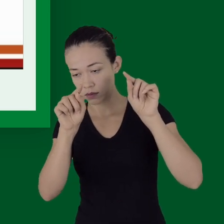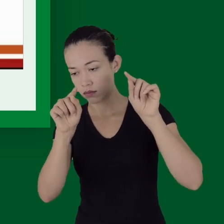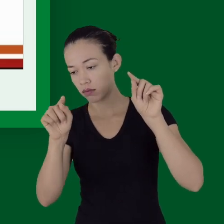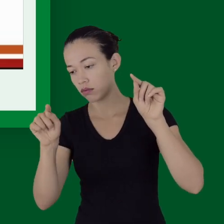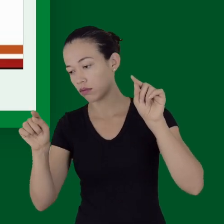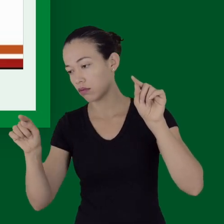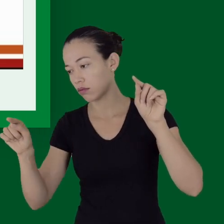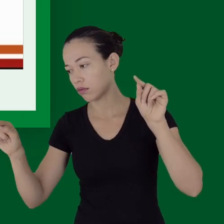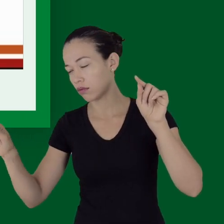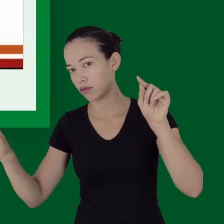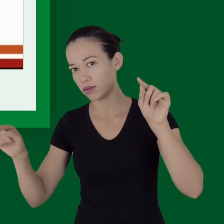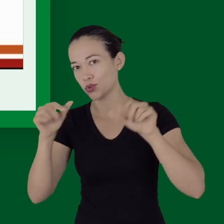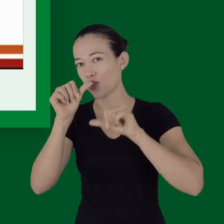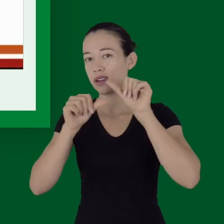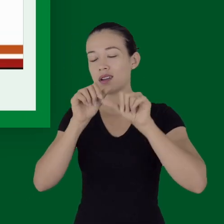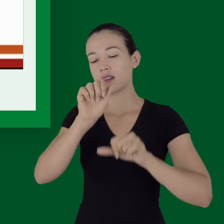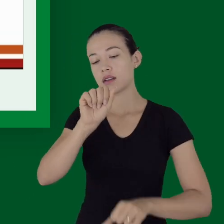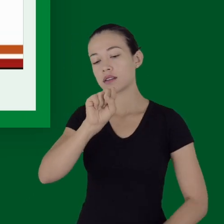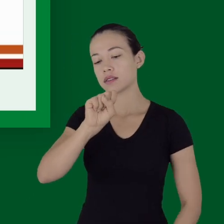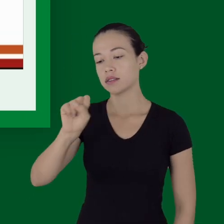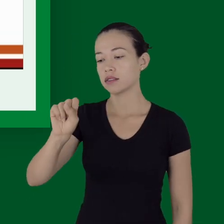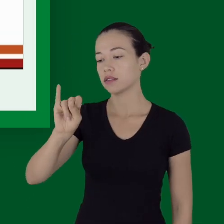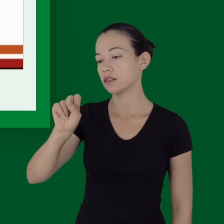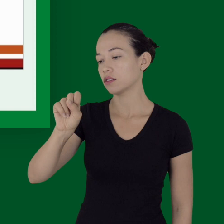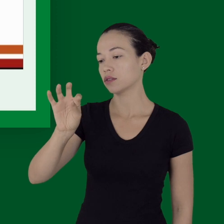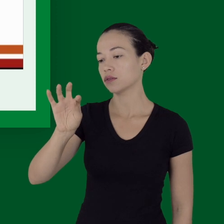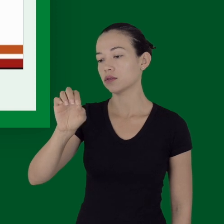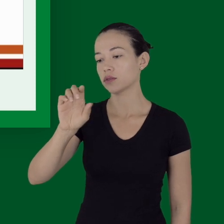né? E evoluiu para assistolia.